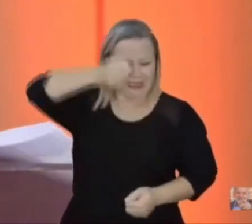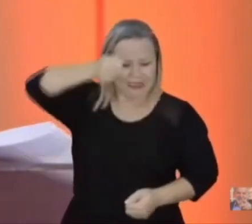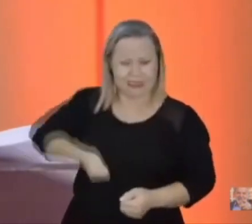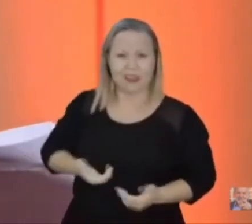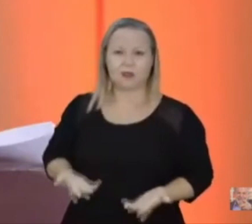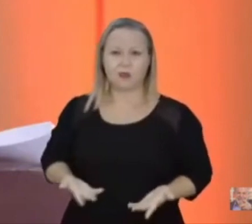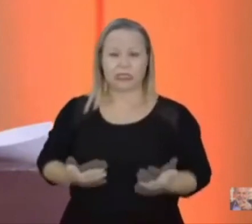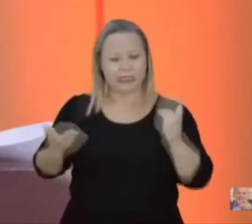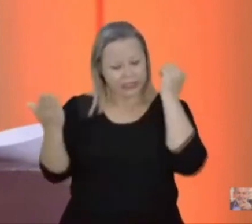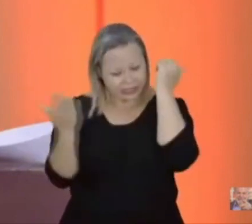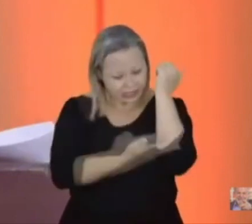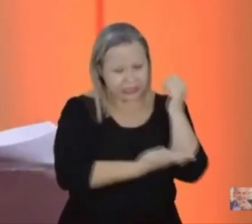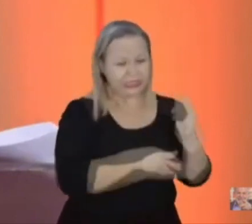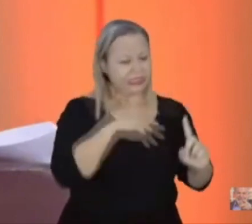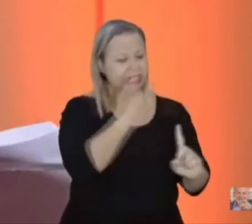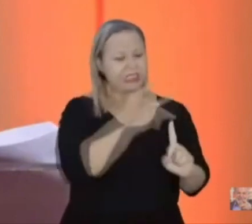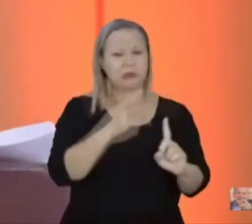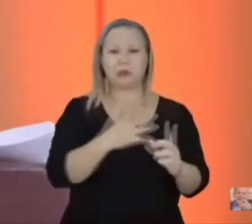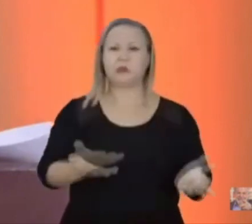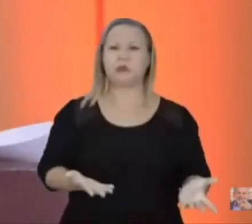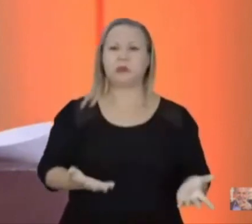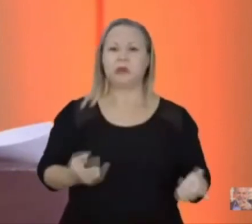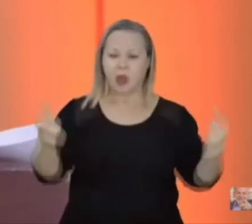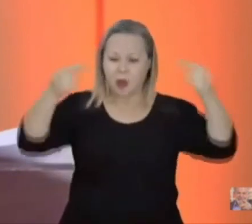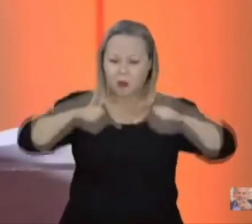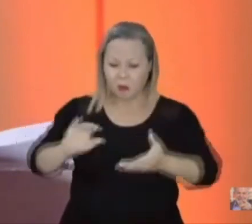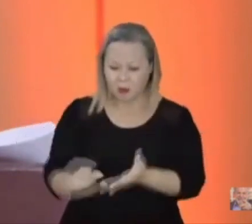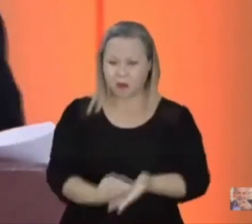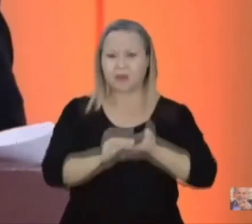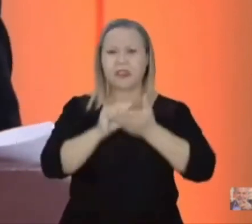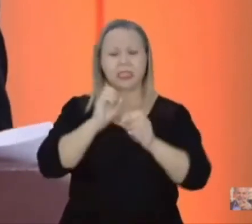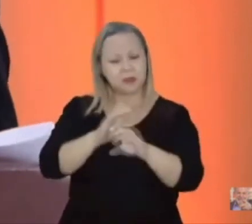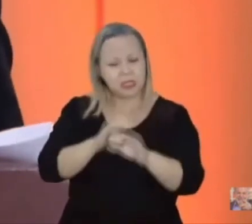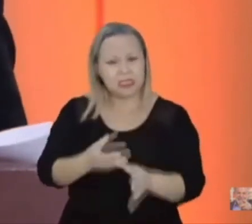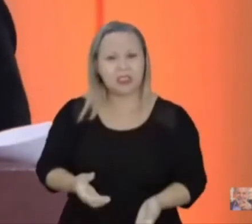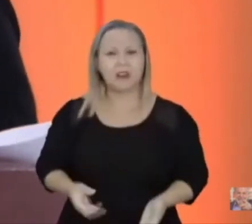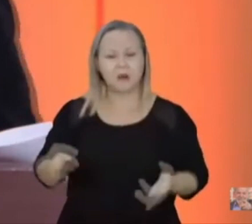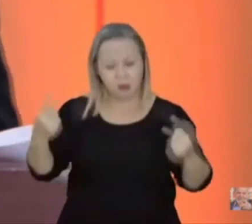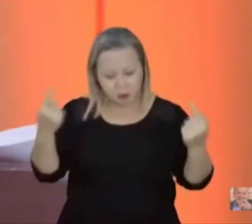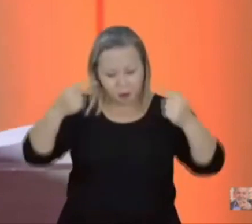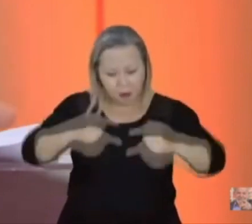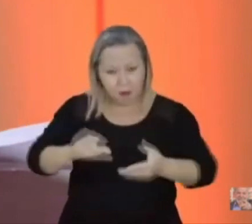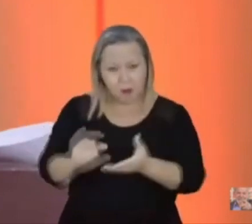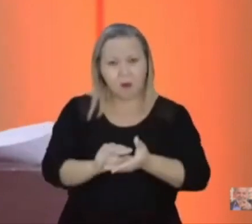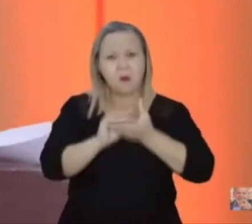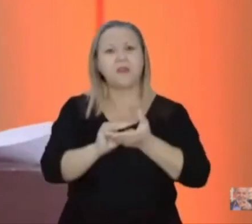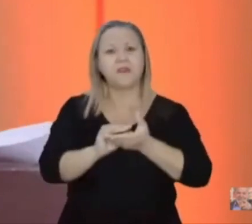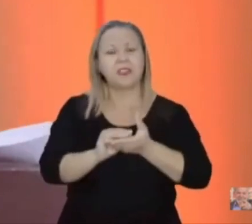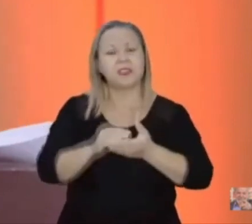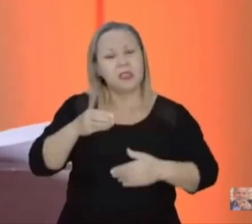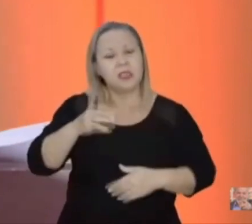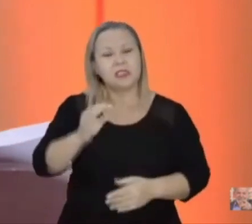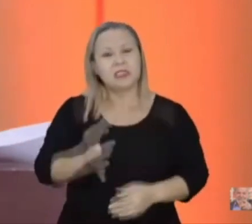investir em educação, gente que é contra investir em ciência e tecnologia, gente que é contra o povo melhorar, sabe? Ele é contra tudo.